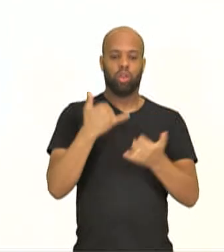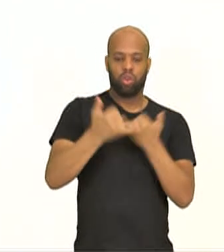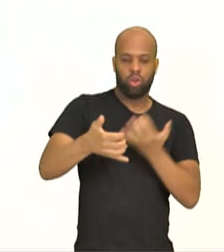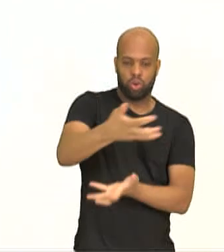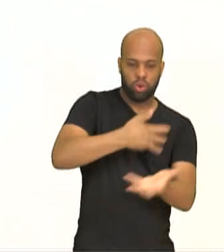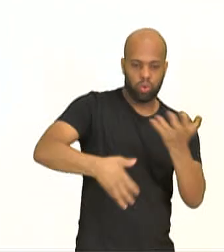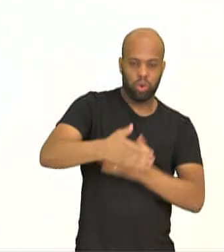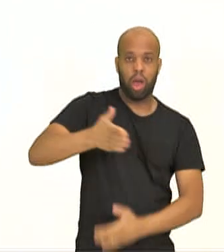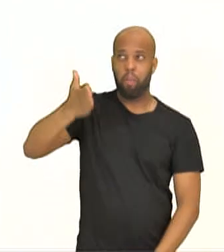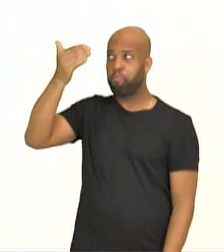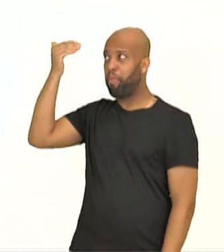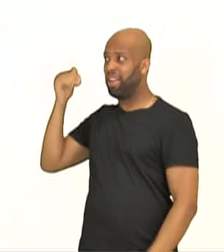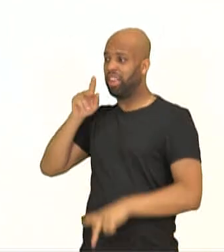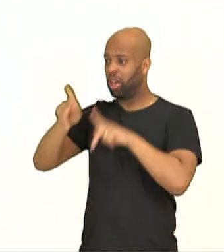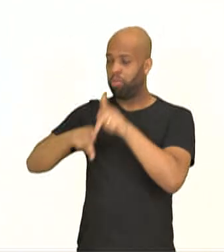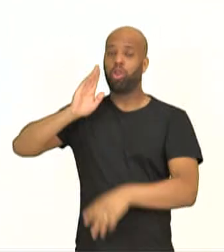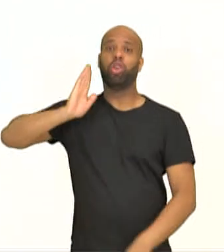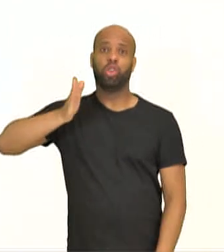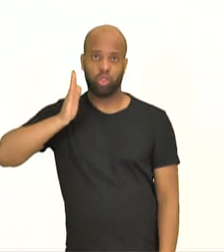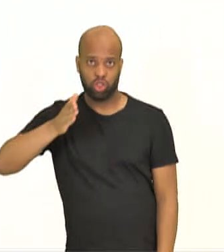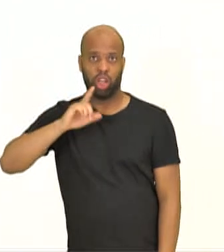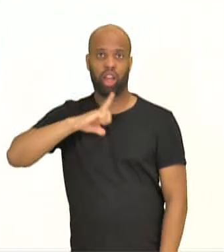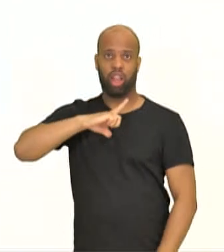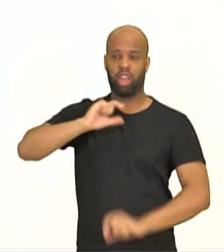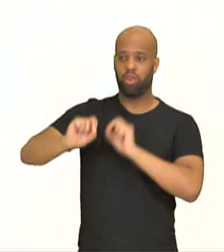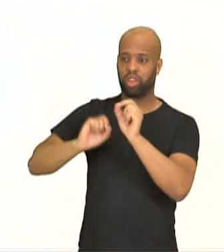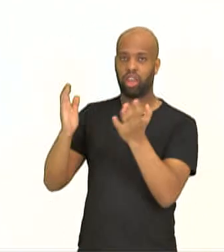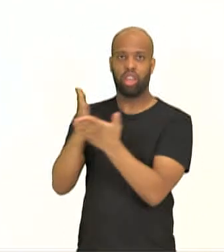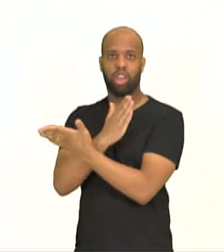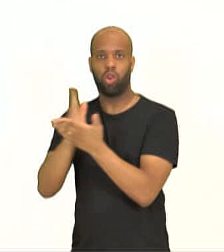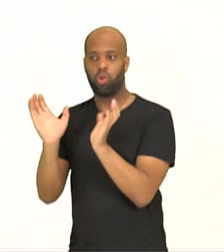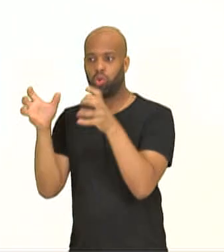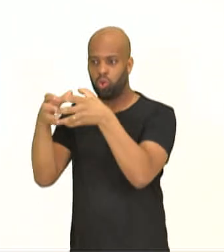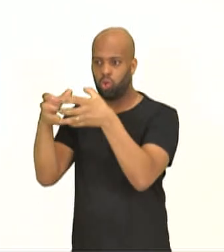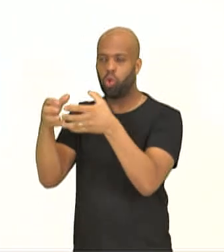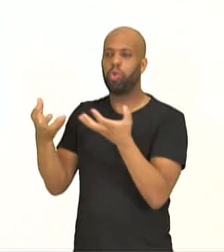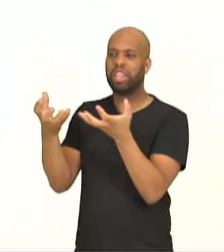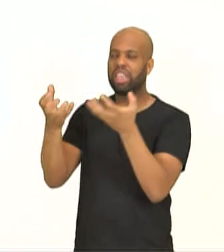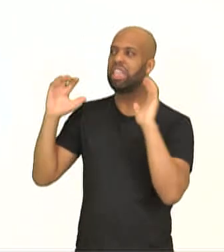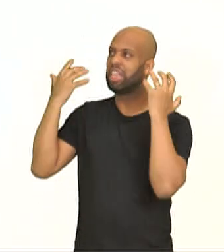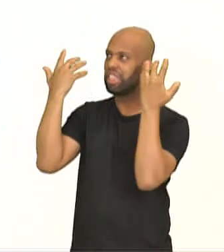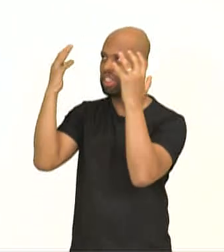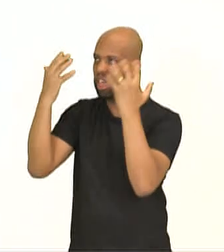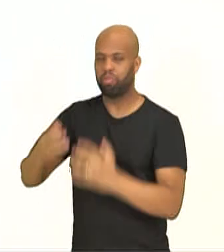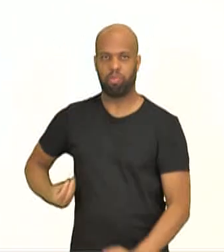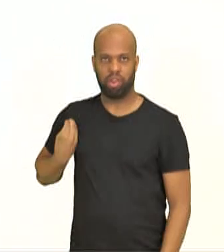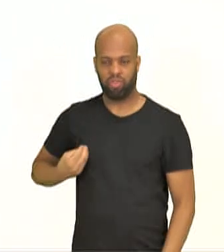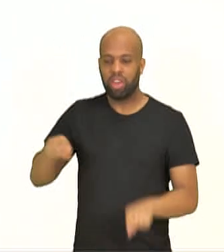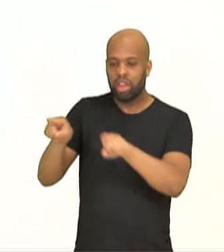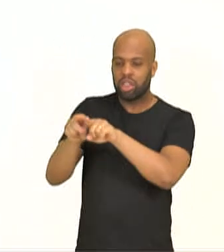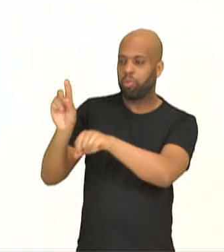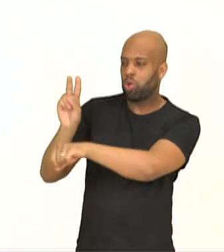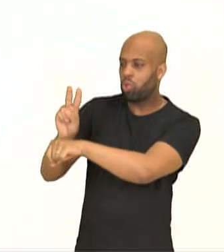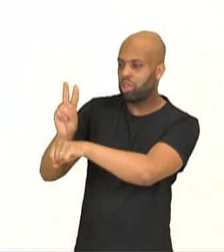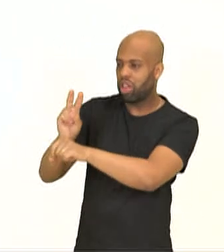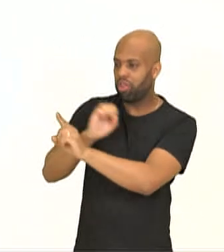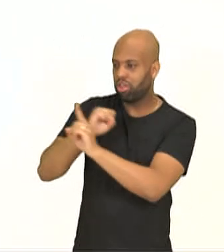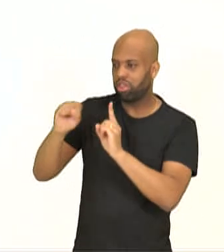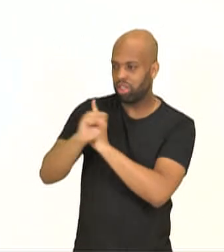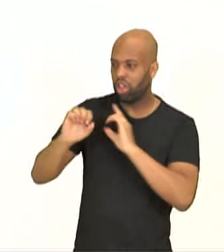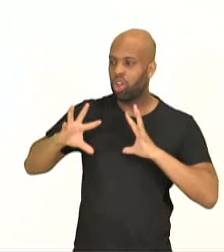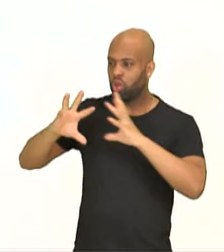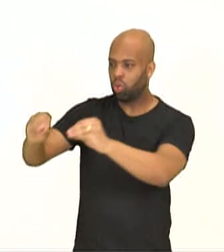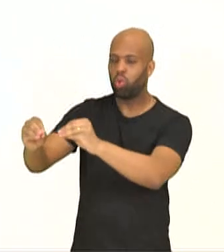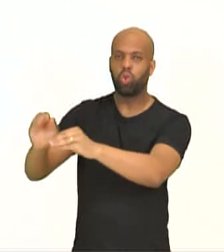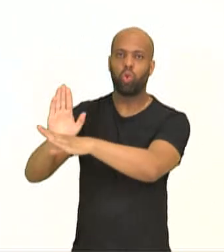povos ancestrais. Esses membros das comunidades tribais já se uniam para celebrar a vida, cuidavam da sociedade, todos cuidavam de todos